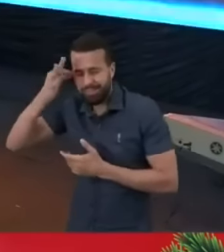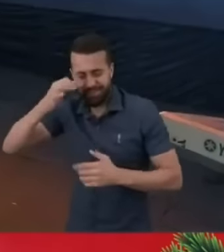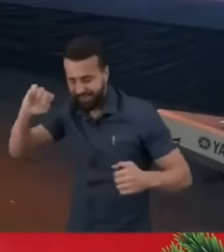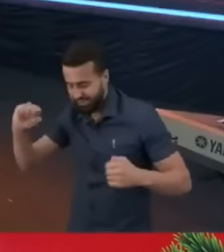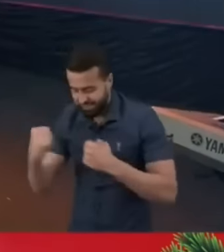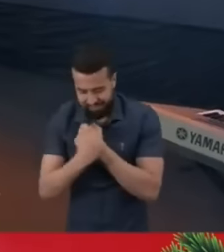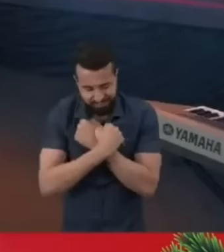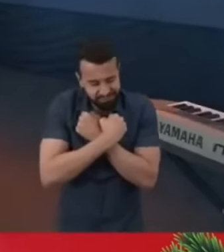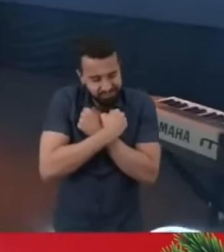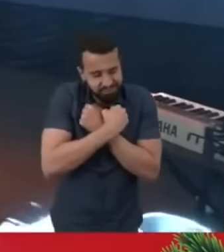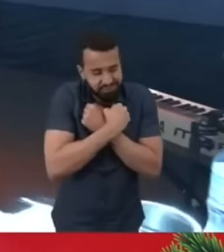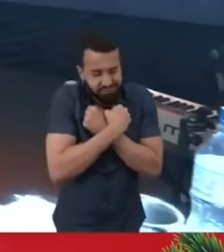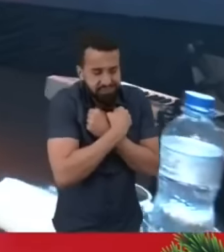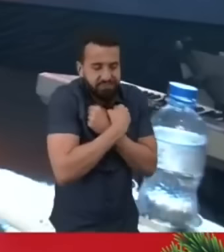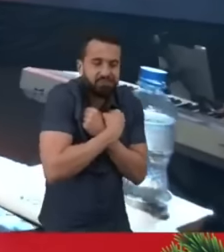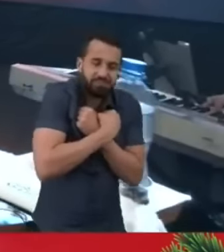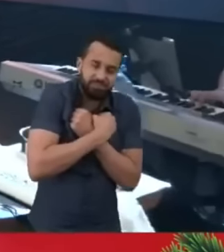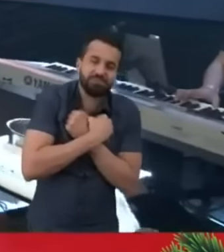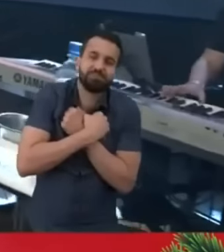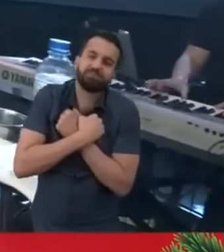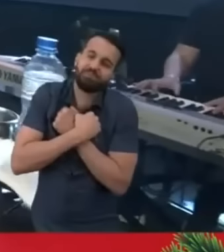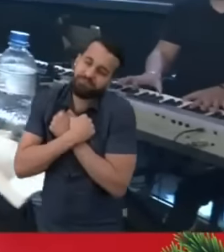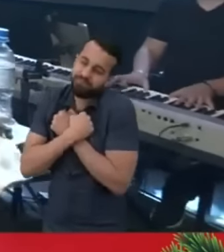um minuto,